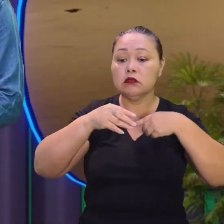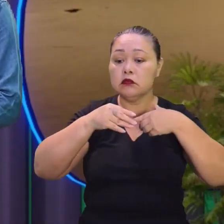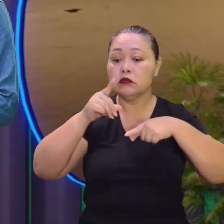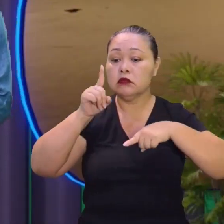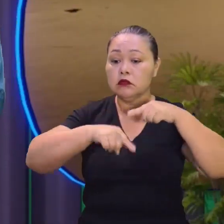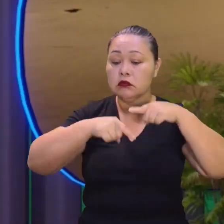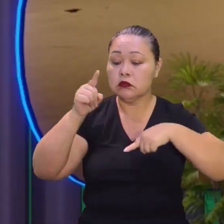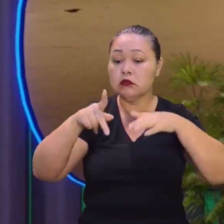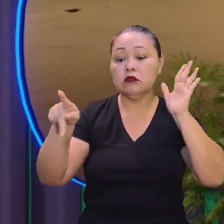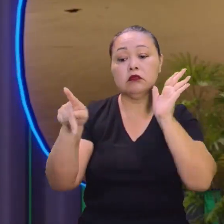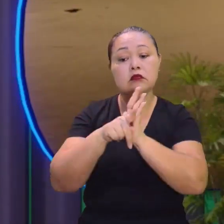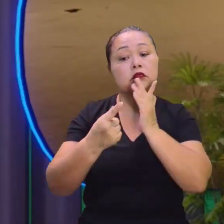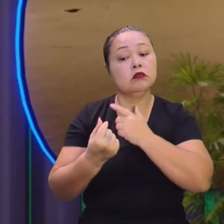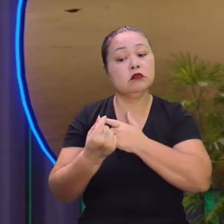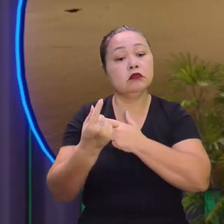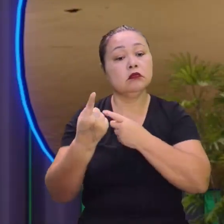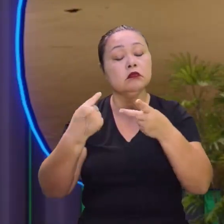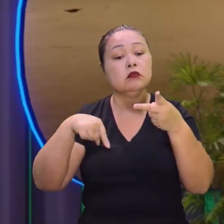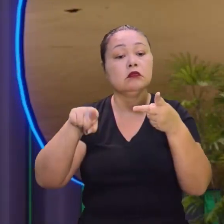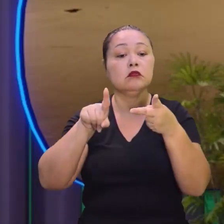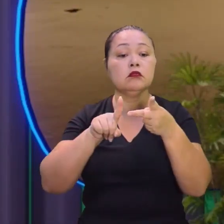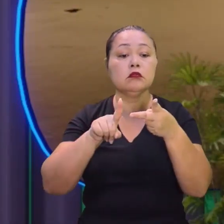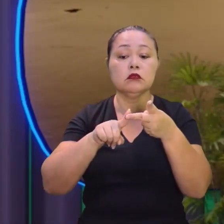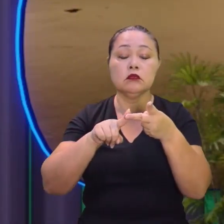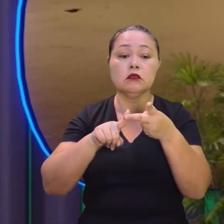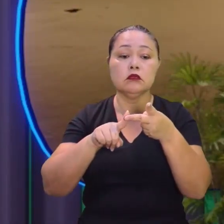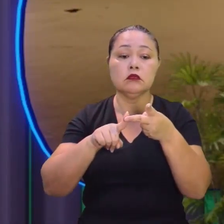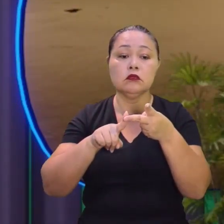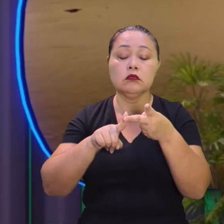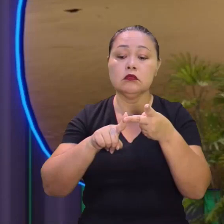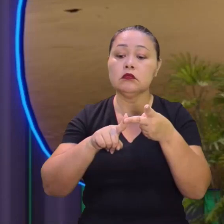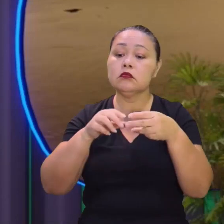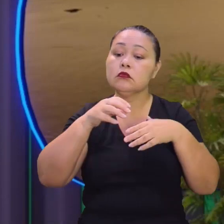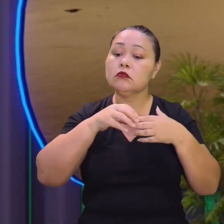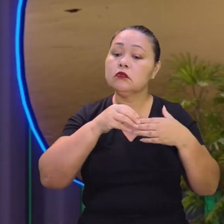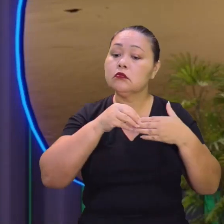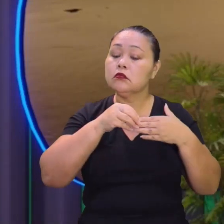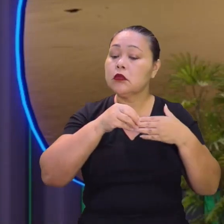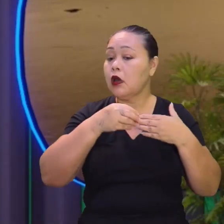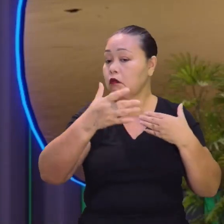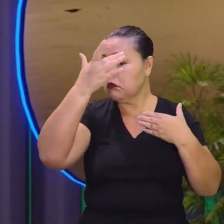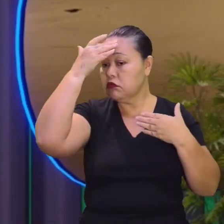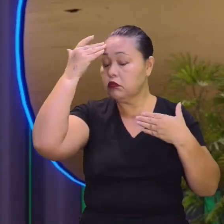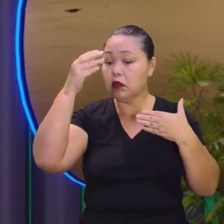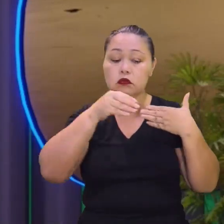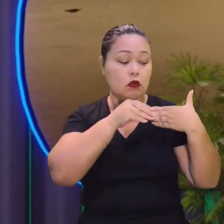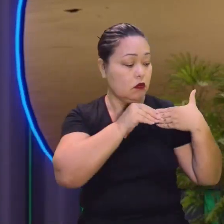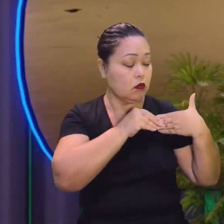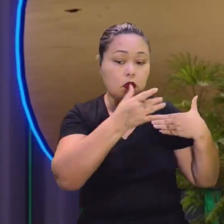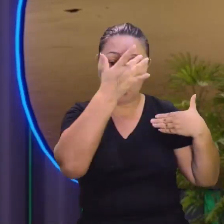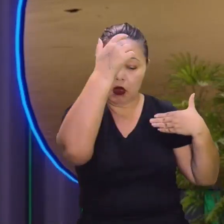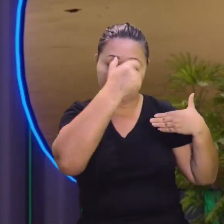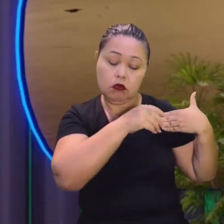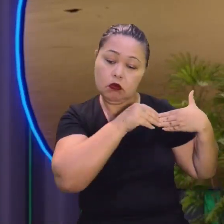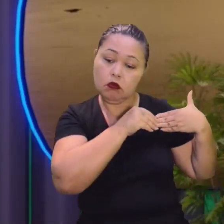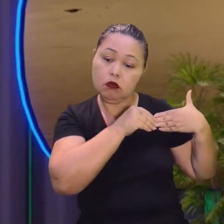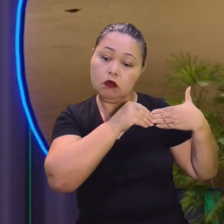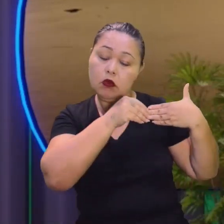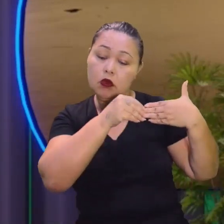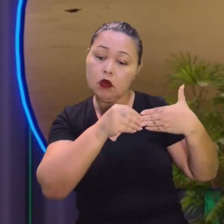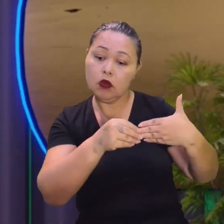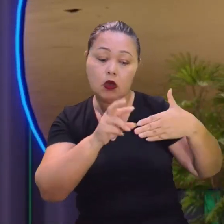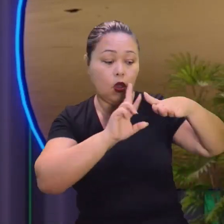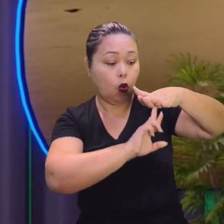de produtos da economia, né, e também para deslocamento de pessoas. Que a gente tem aqui a